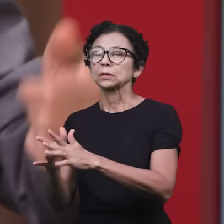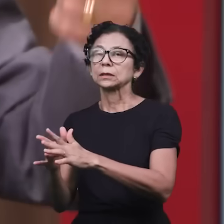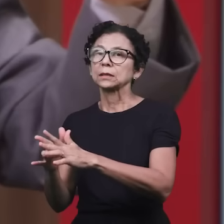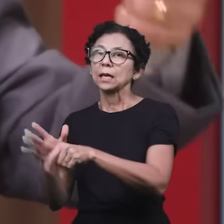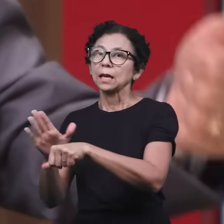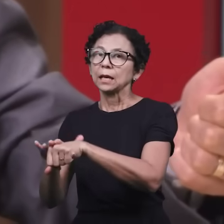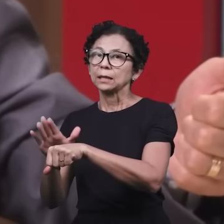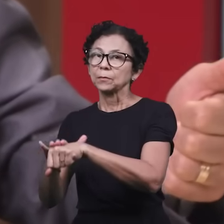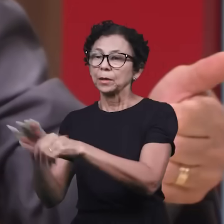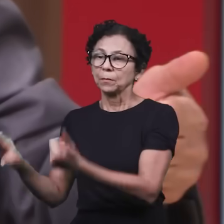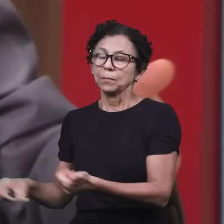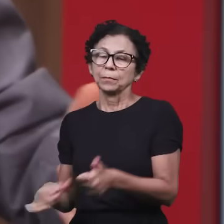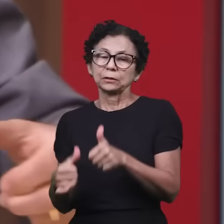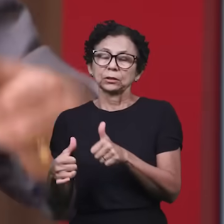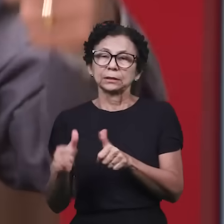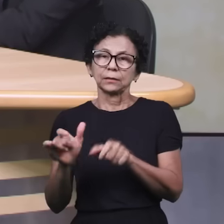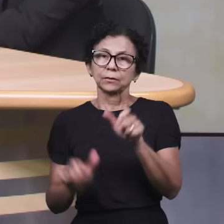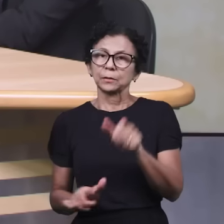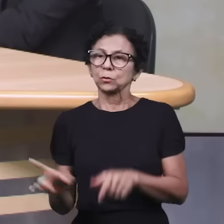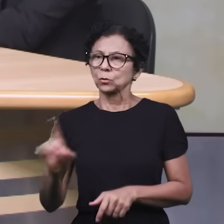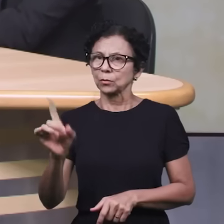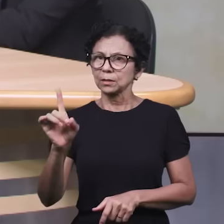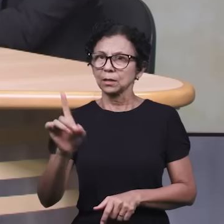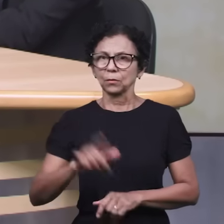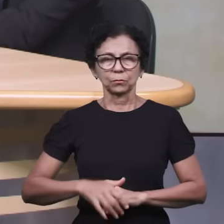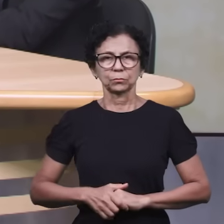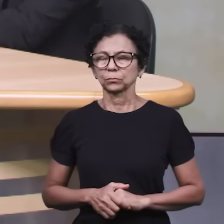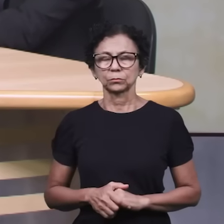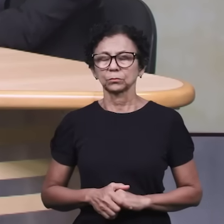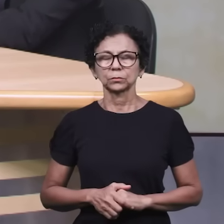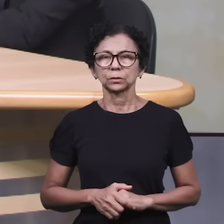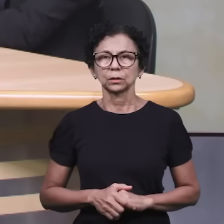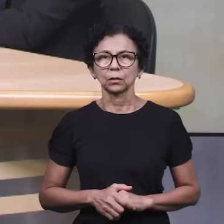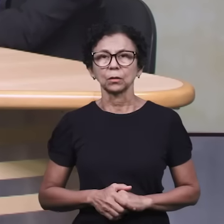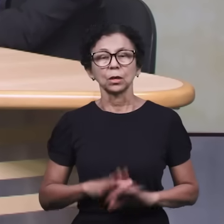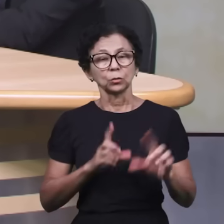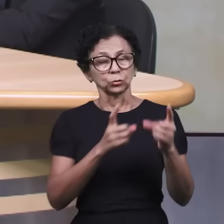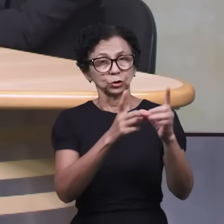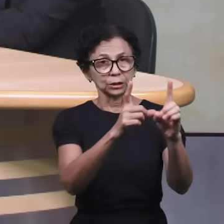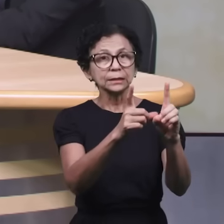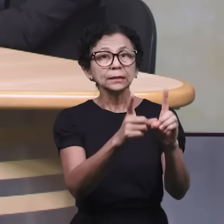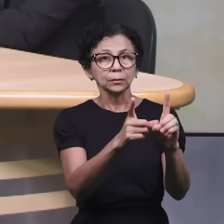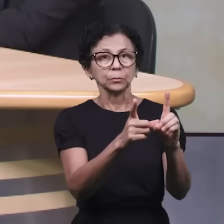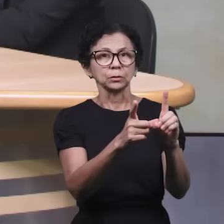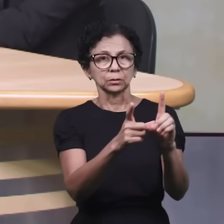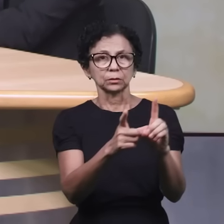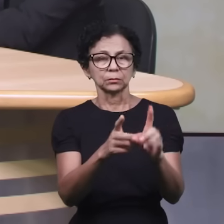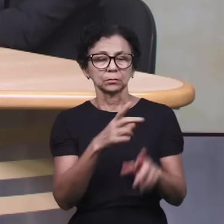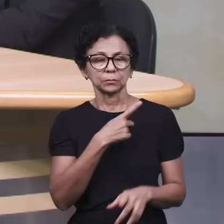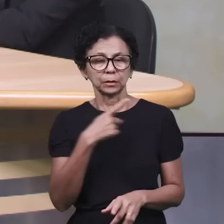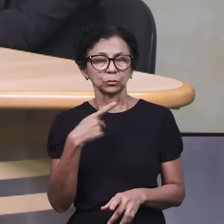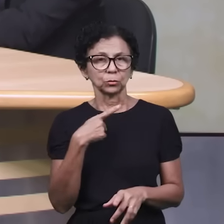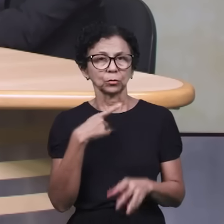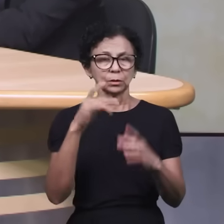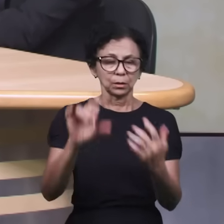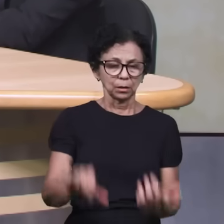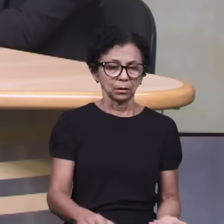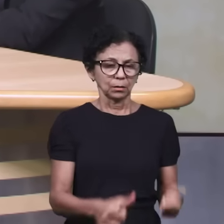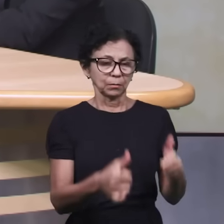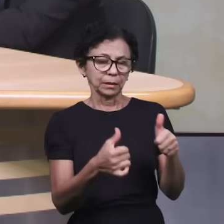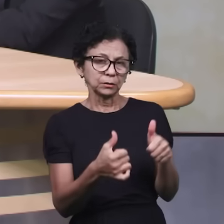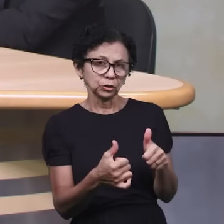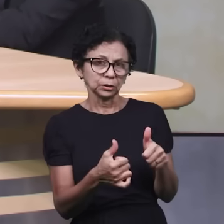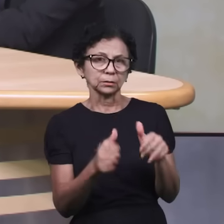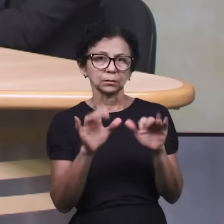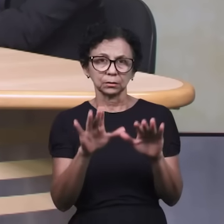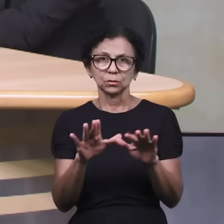águas. E o pastor batiza nas águas e não com o Espírito Santo. Certo. E a questão do arrependimento, ou seja,